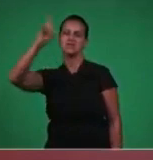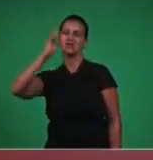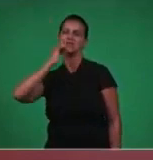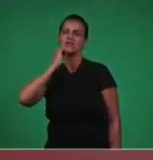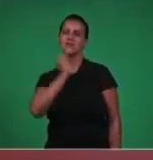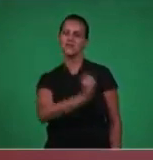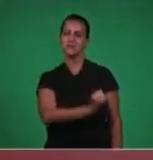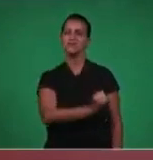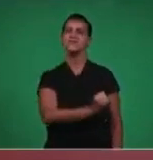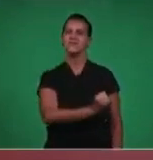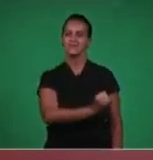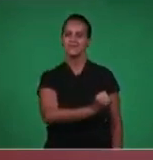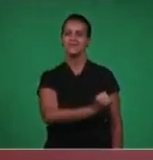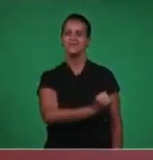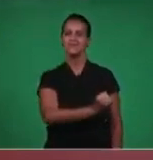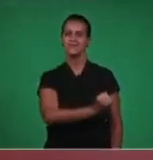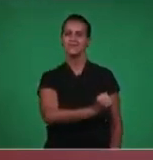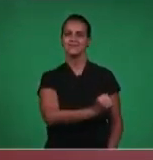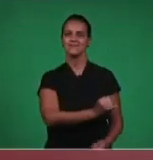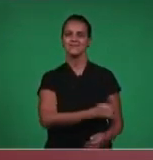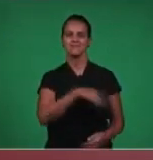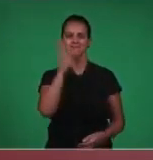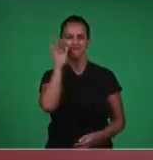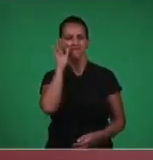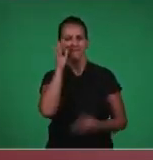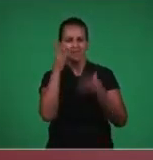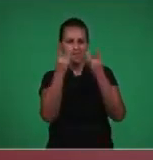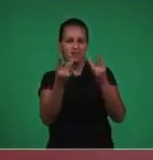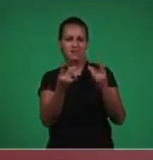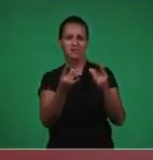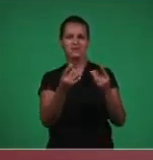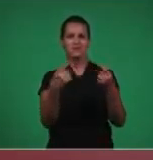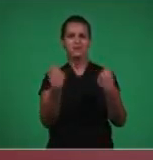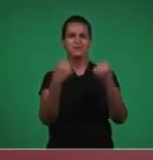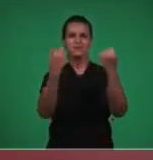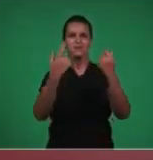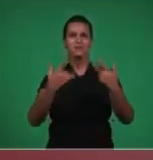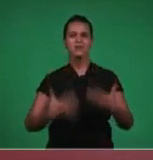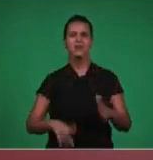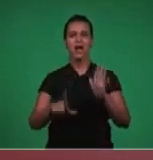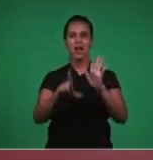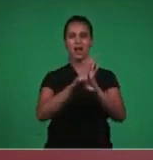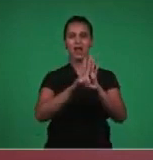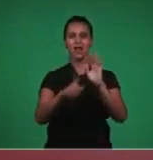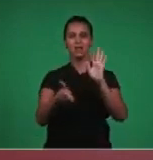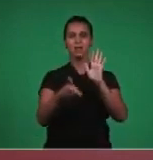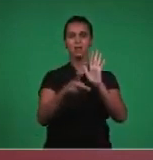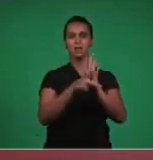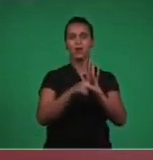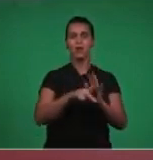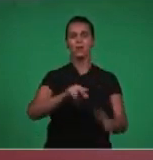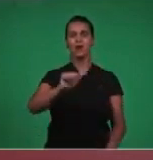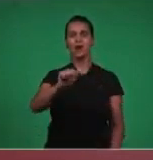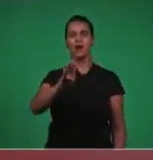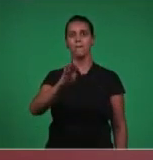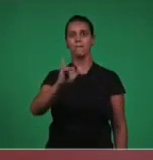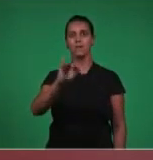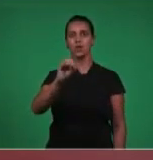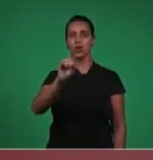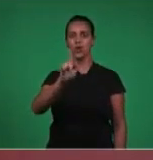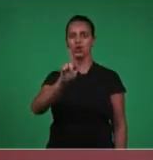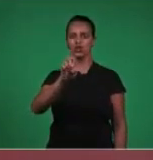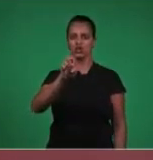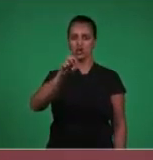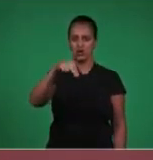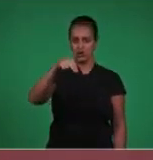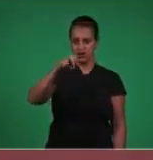próximo. É algo muito interessante nós dizemos também, porque existe a lei da biogênese. O que é a lei da biogênese? É que somente a